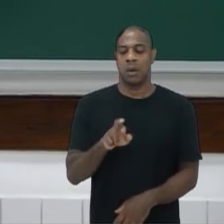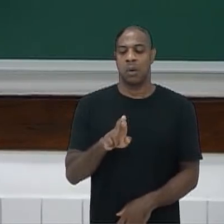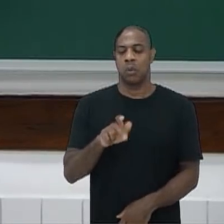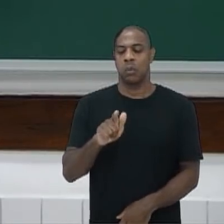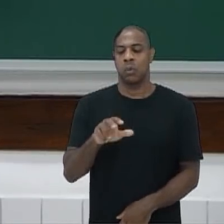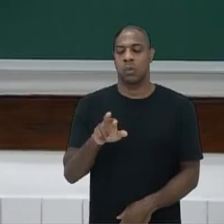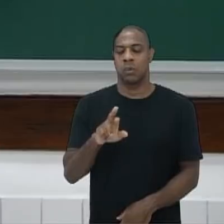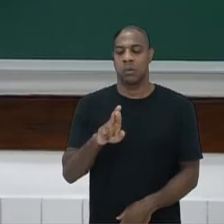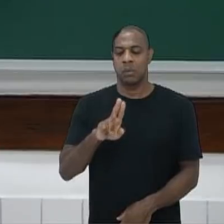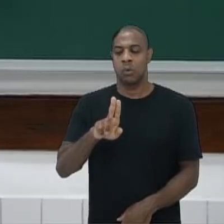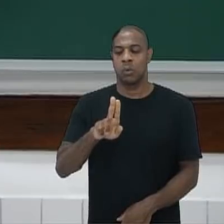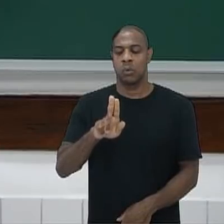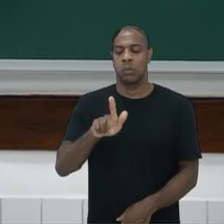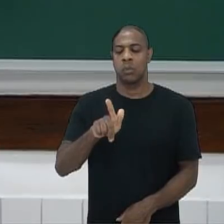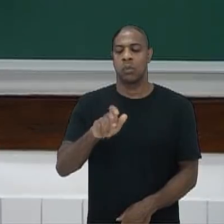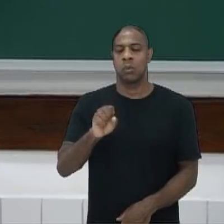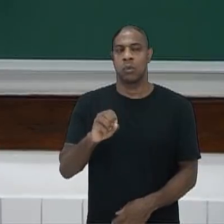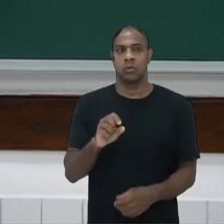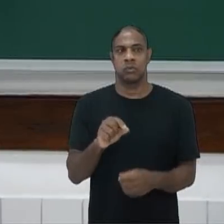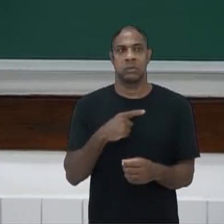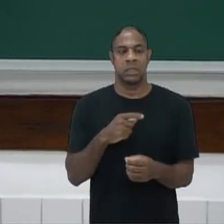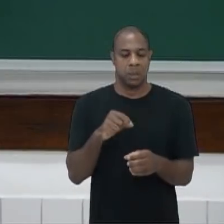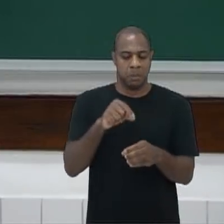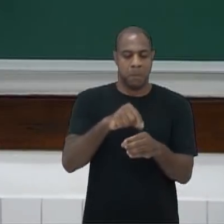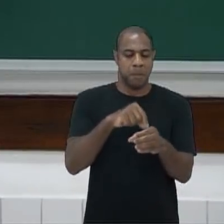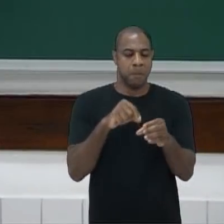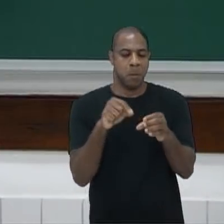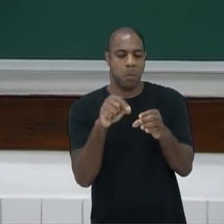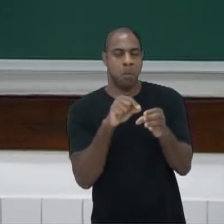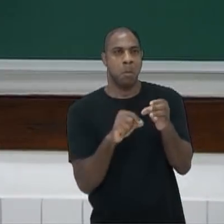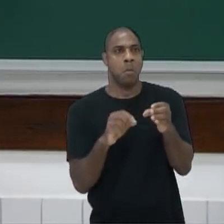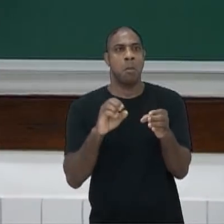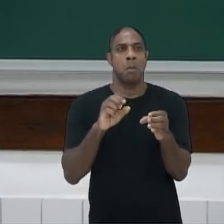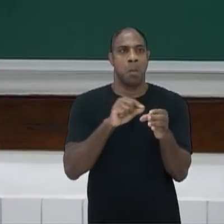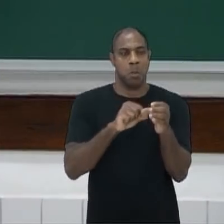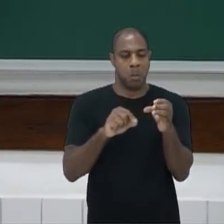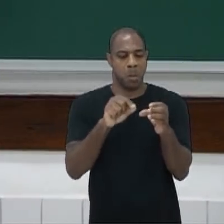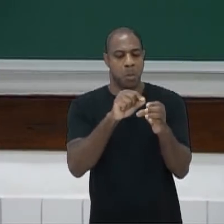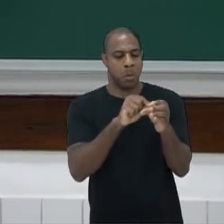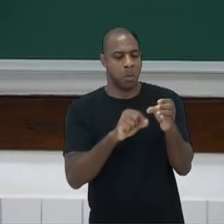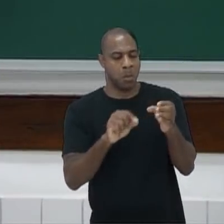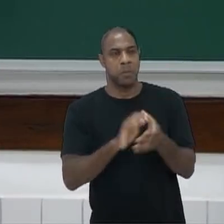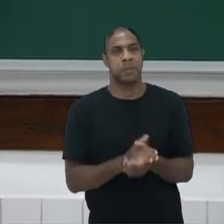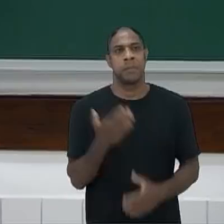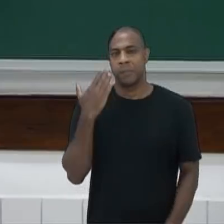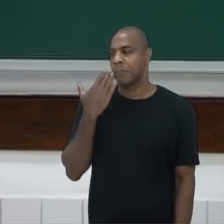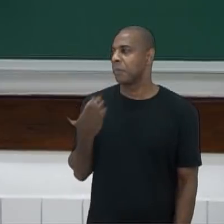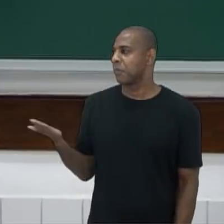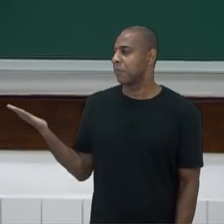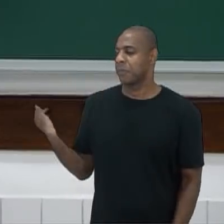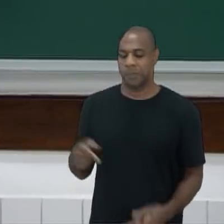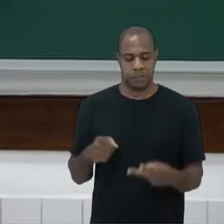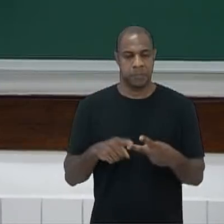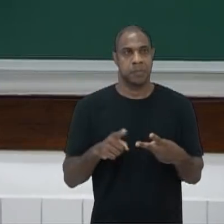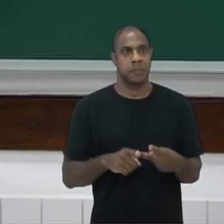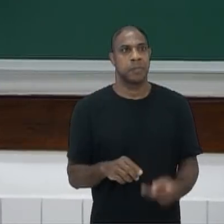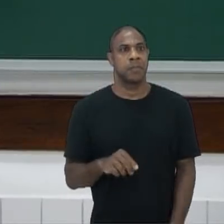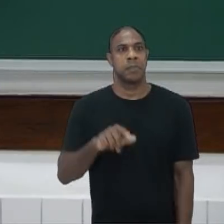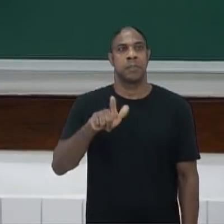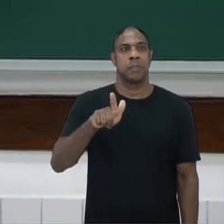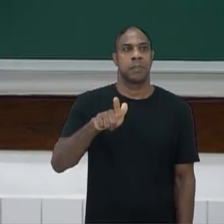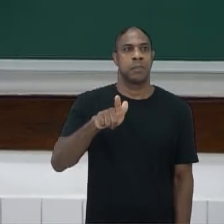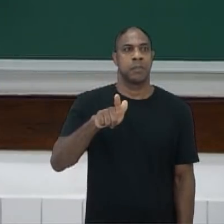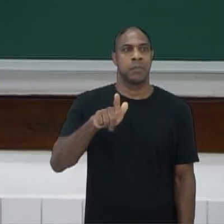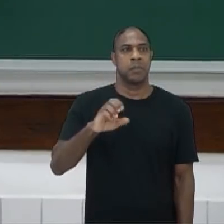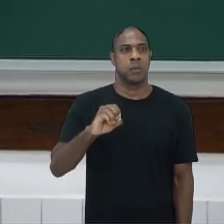bolinhas? São os ribossomos, que a gente vai aprender na sequência. Trago para vocês o complexo golgiense, outra